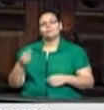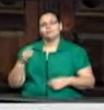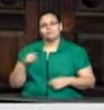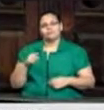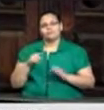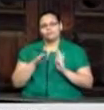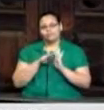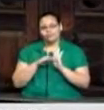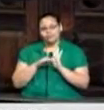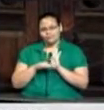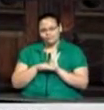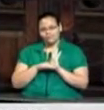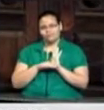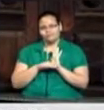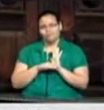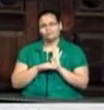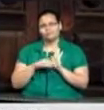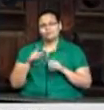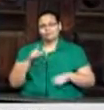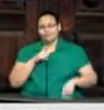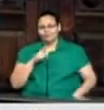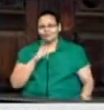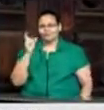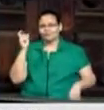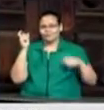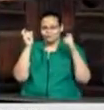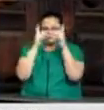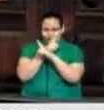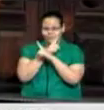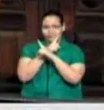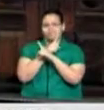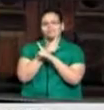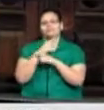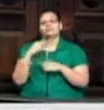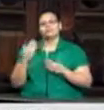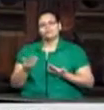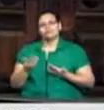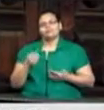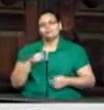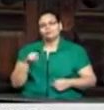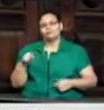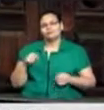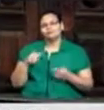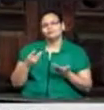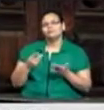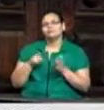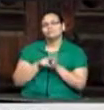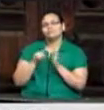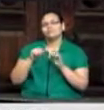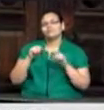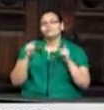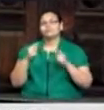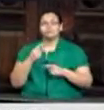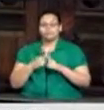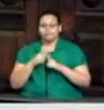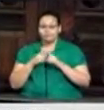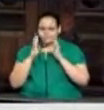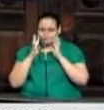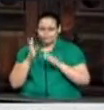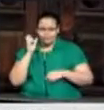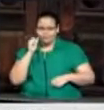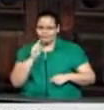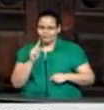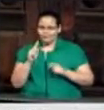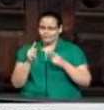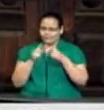estão tendo dificuldades de se acomodar com essa questão, por que eles não foram ouvidos? Primeira